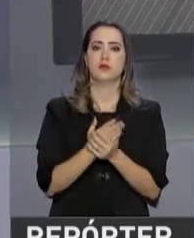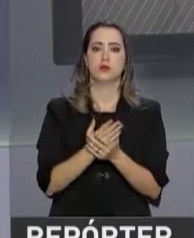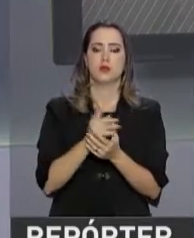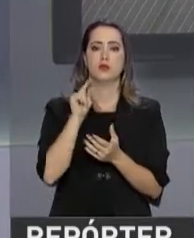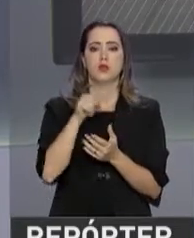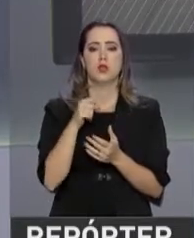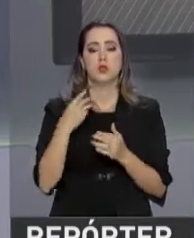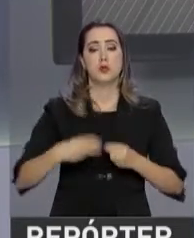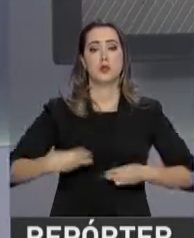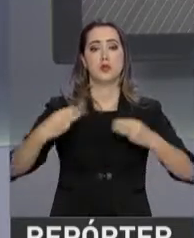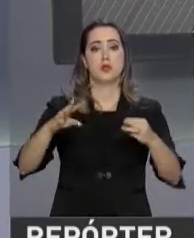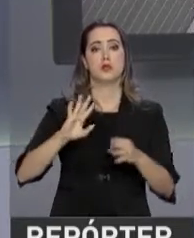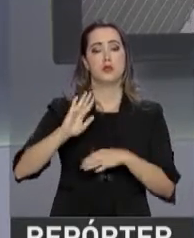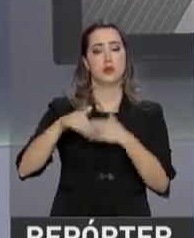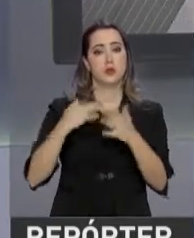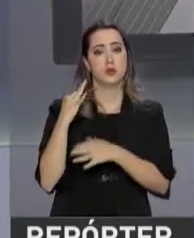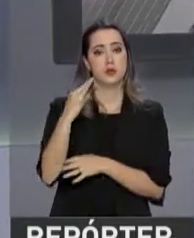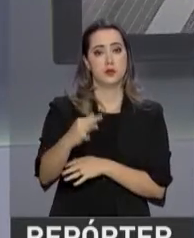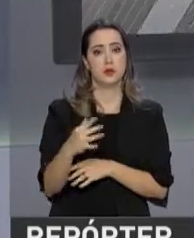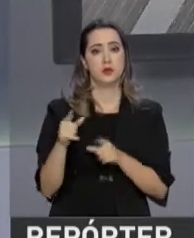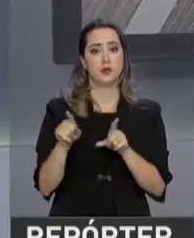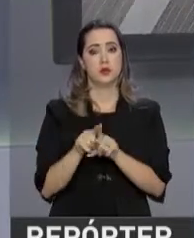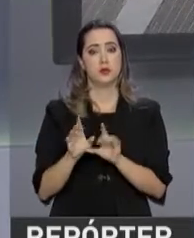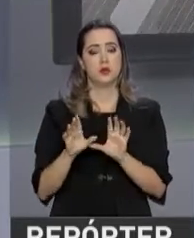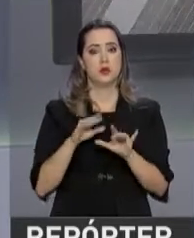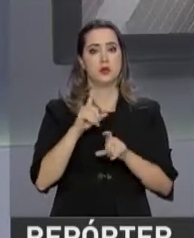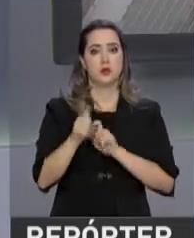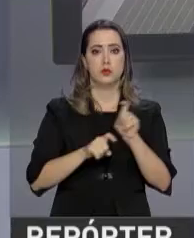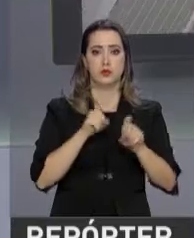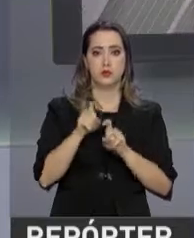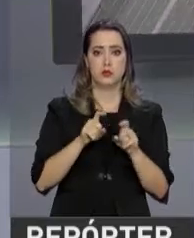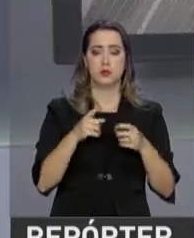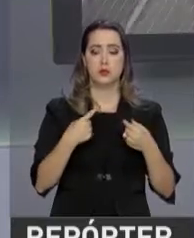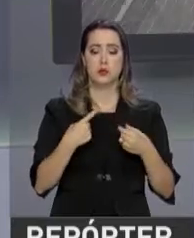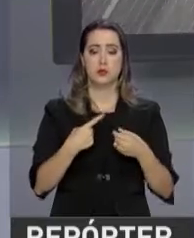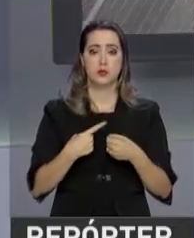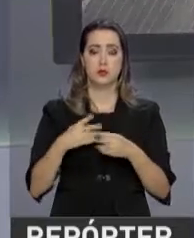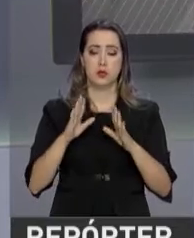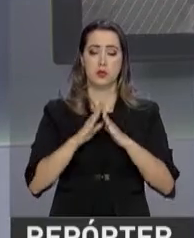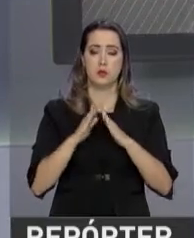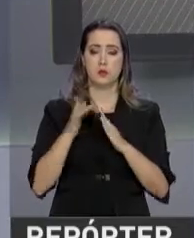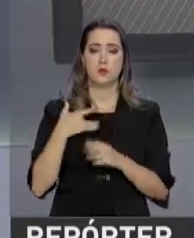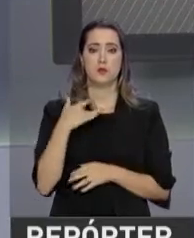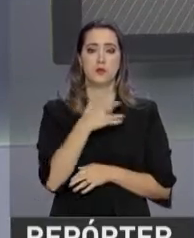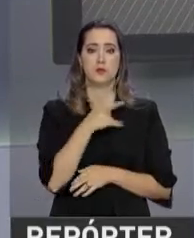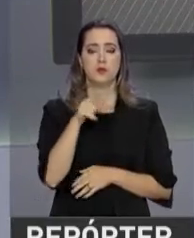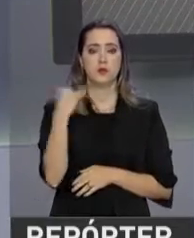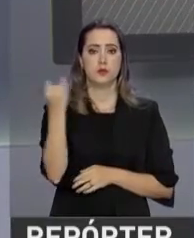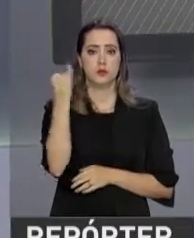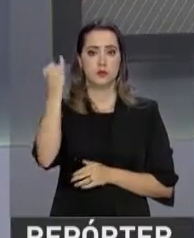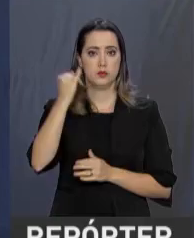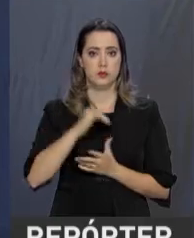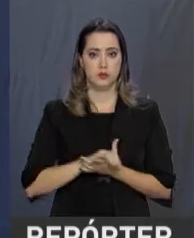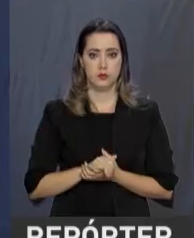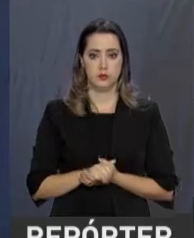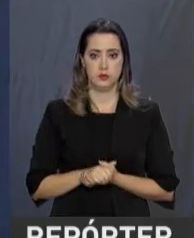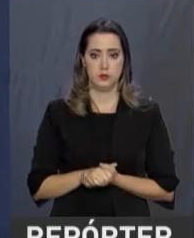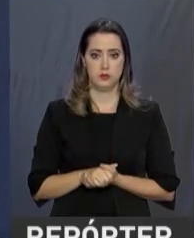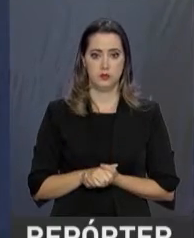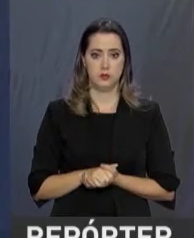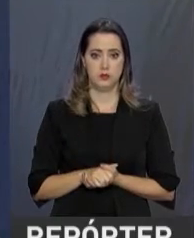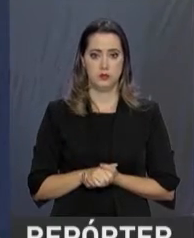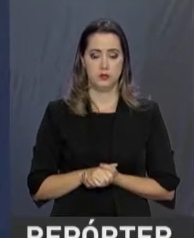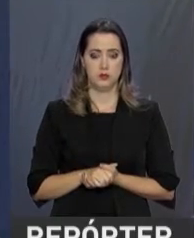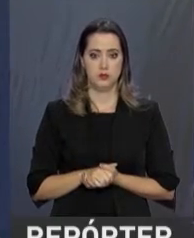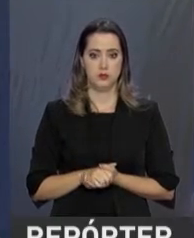ele a informatização das unidades básicas de saúde é prioridade se nós conseguirmos melhorar